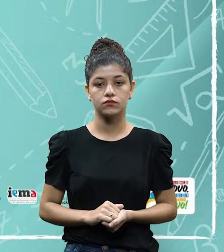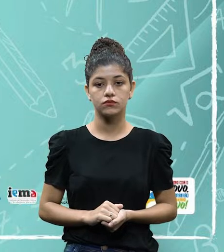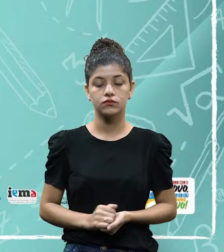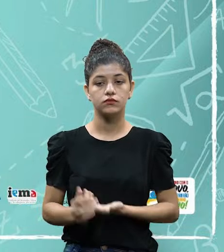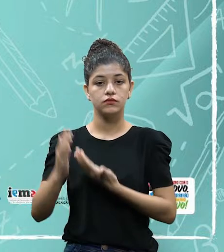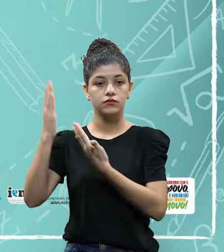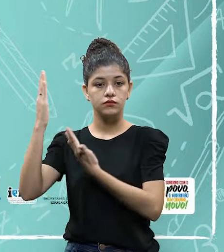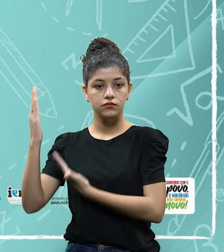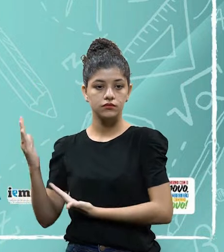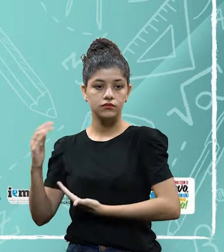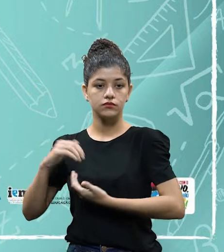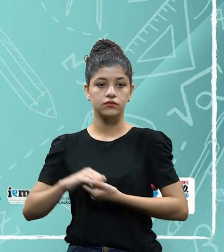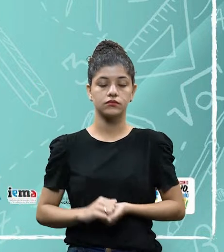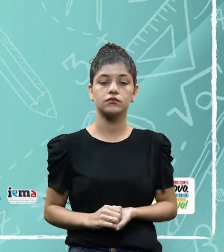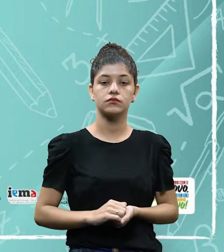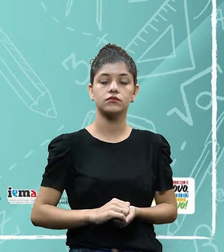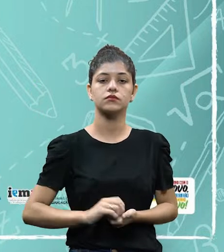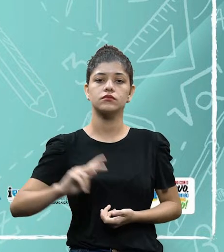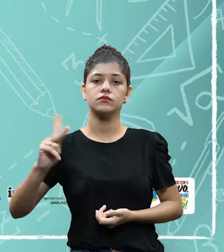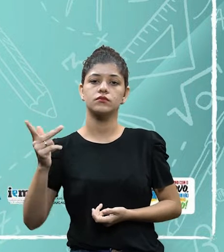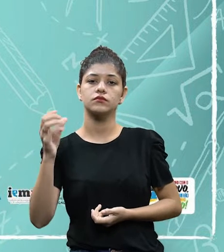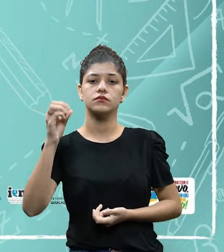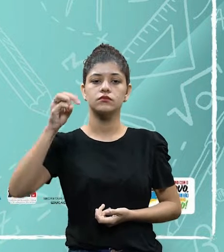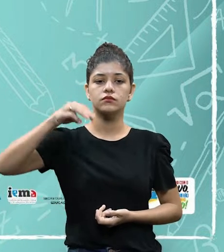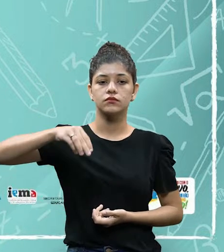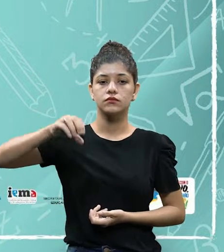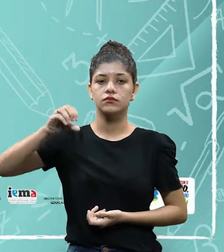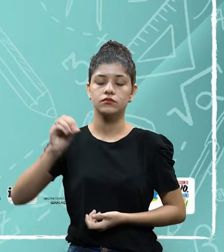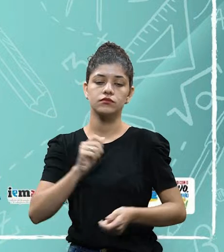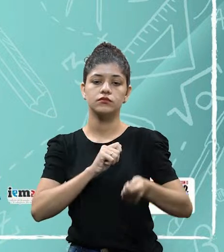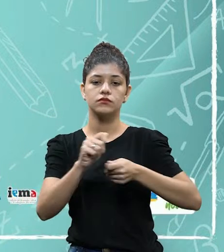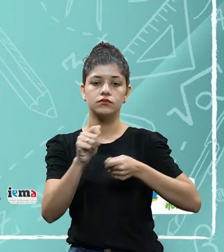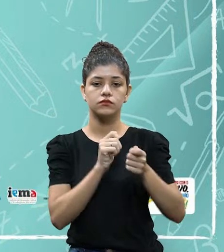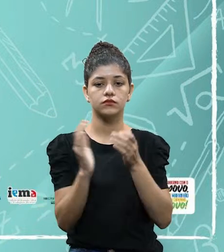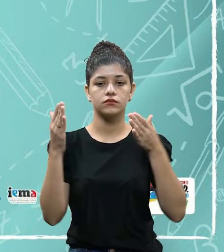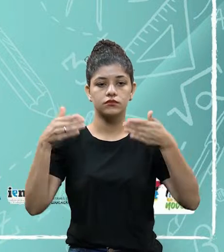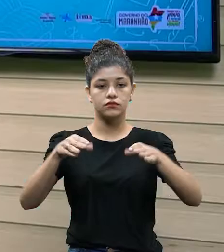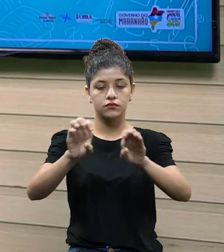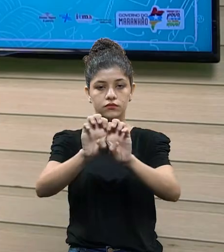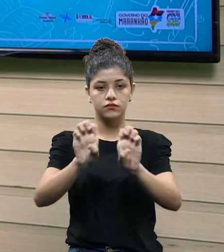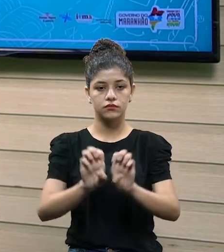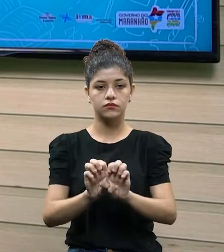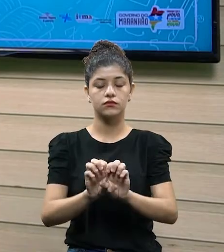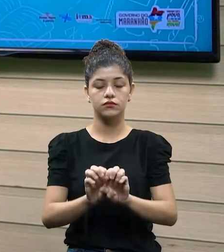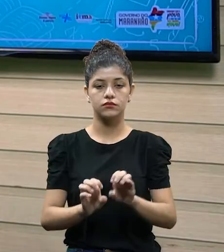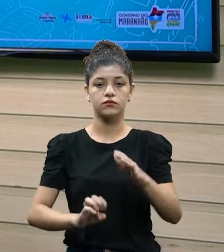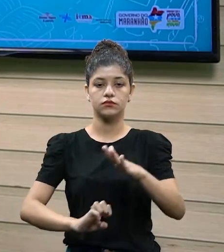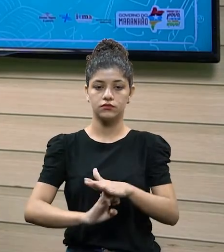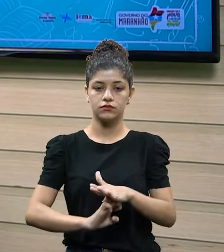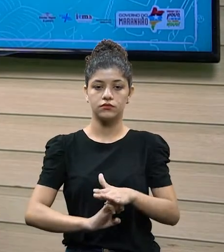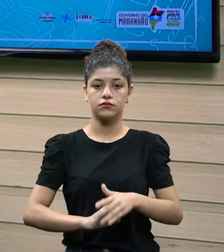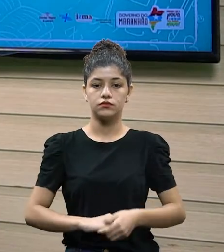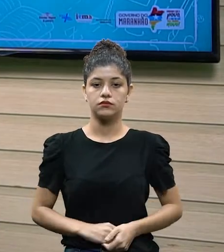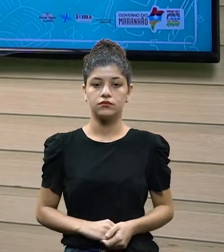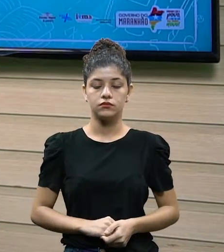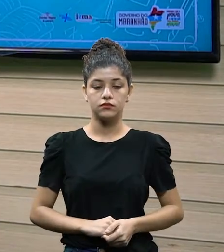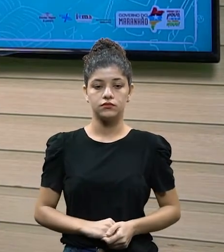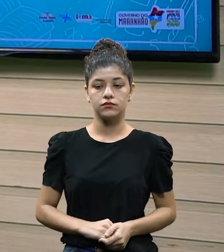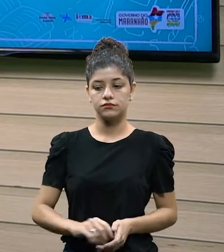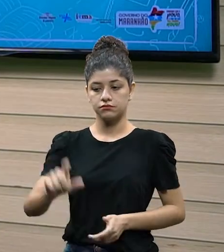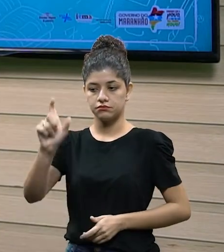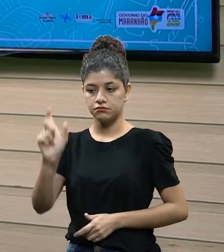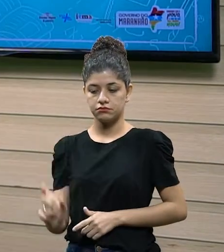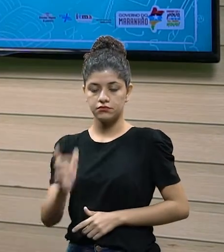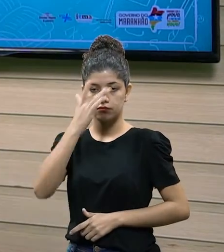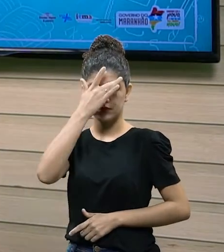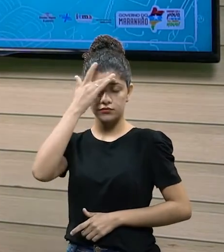homo econômicos e o foco nas estruturas organizacionais. Gente, o homem vai fazer a diferença na economia. A gente